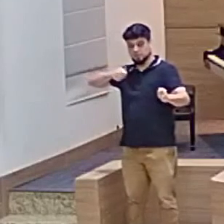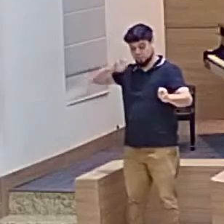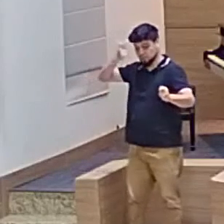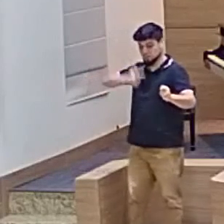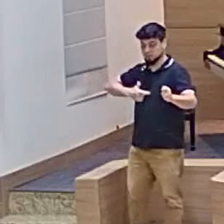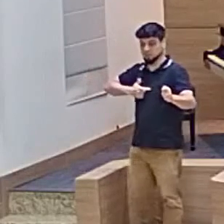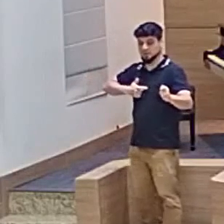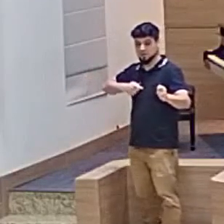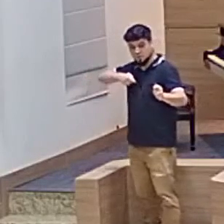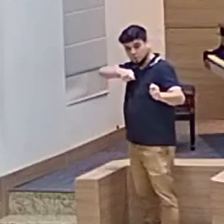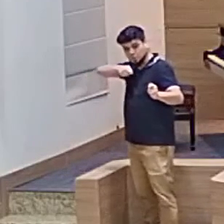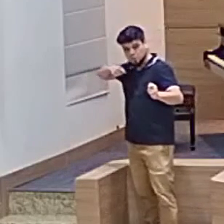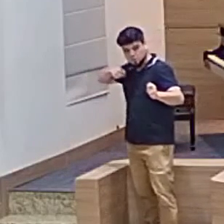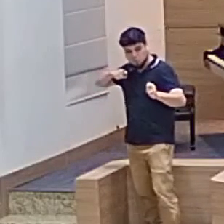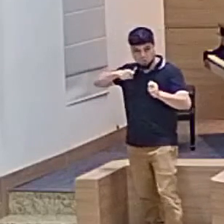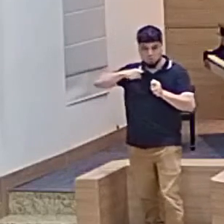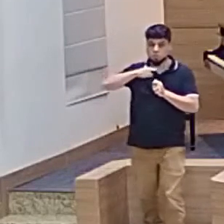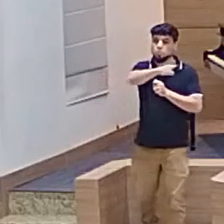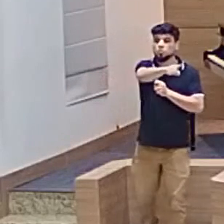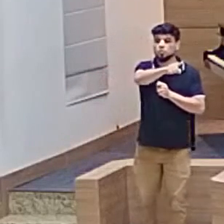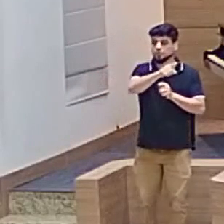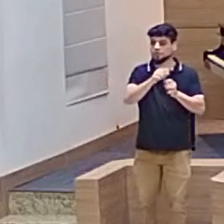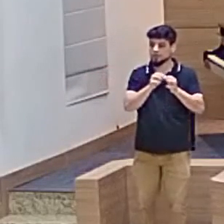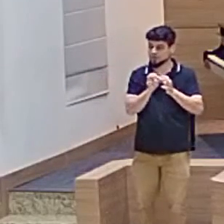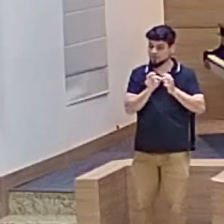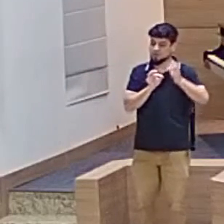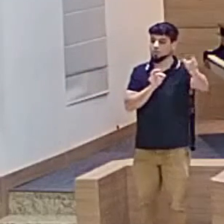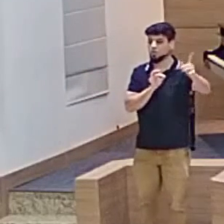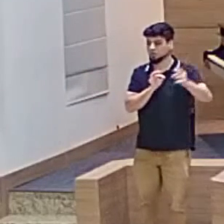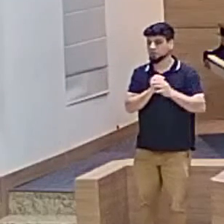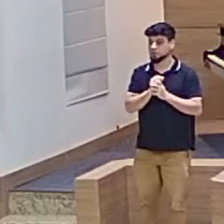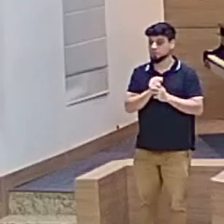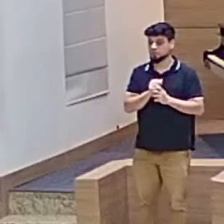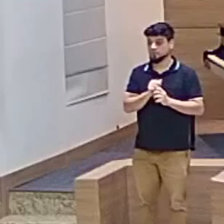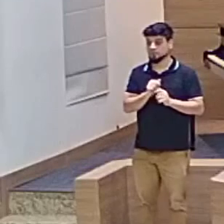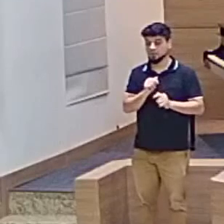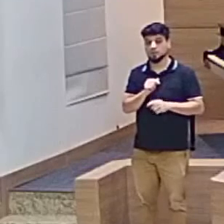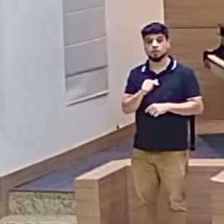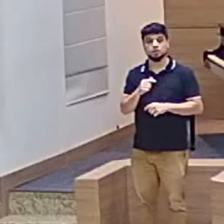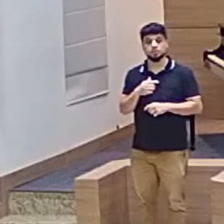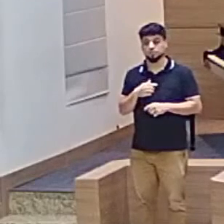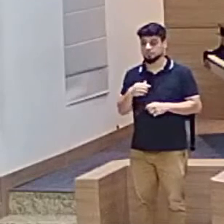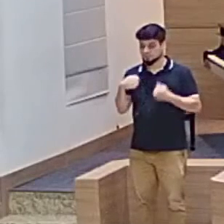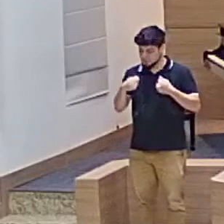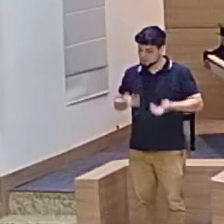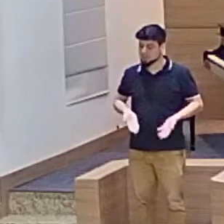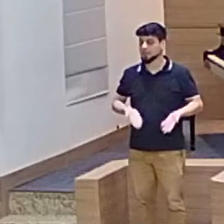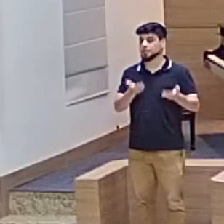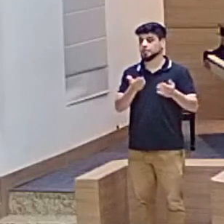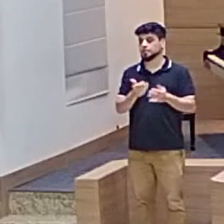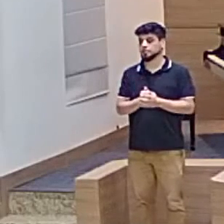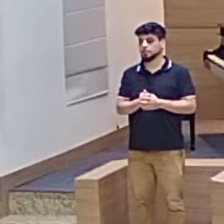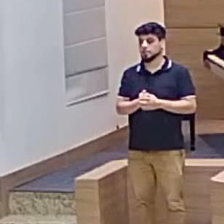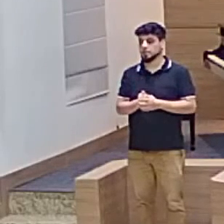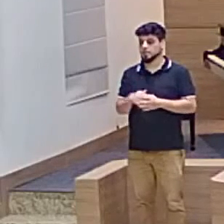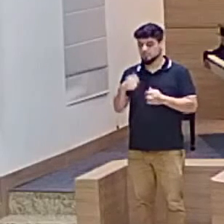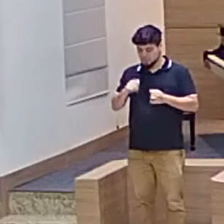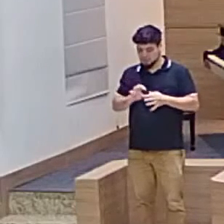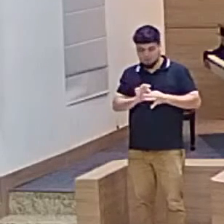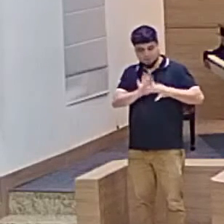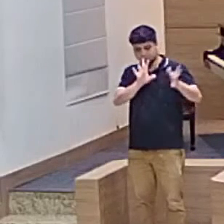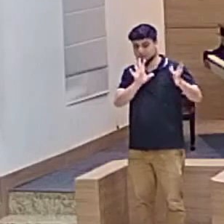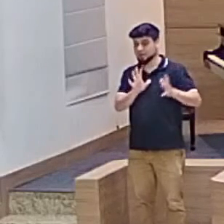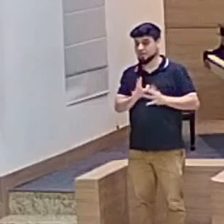ela vai mais distante o filho vai ser melhor do que o pai uma hora ele vai Inclusive tem que ir tem cortar o cordão umbilical mesmo